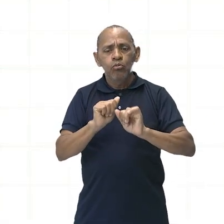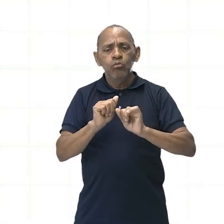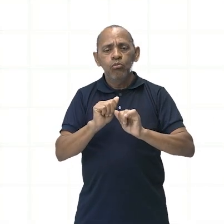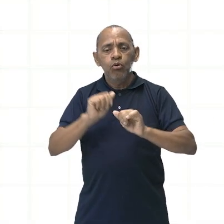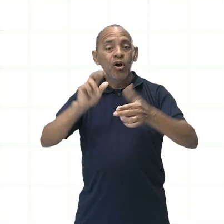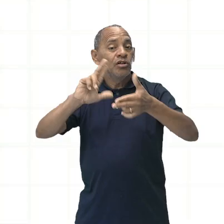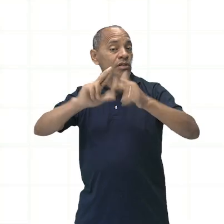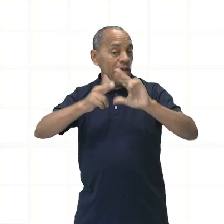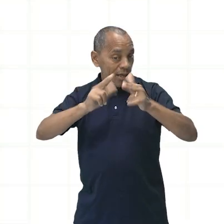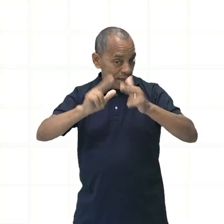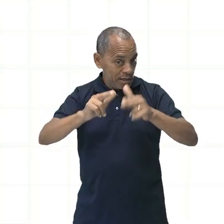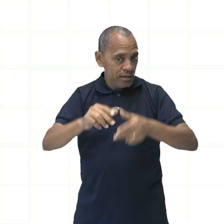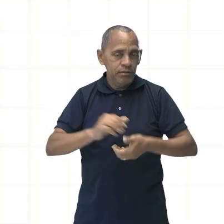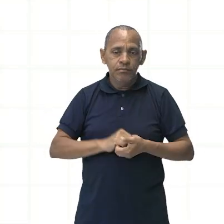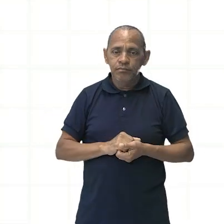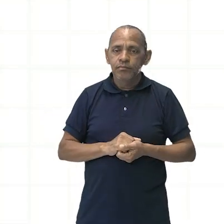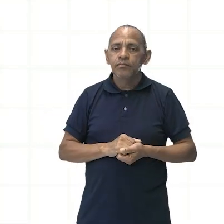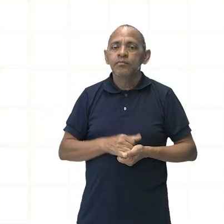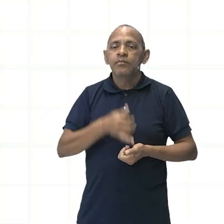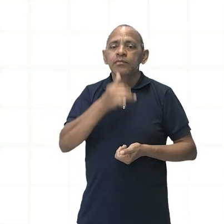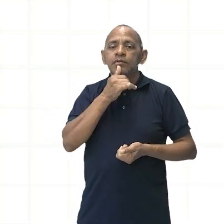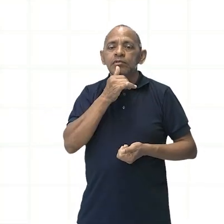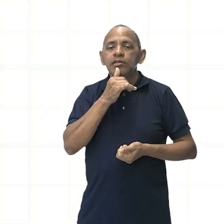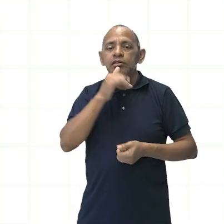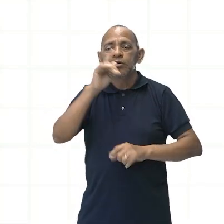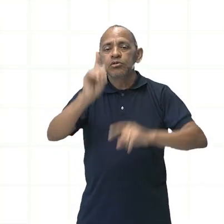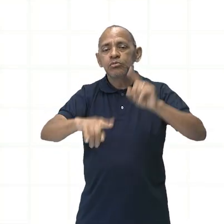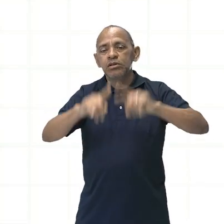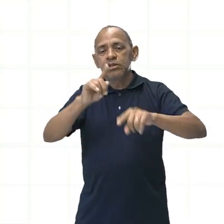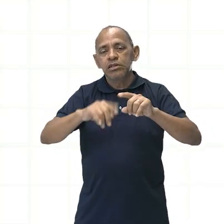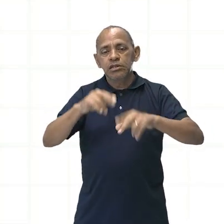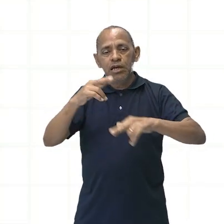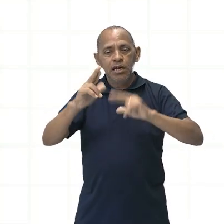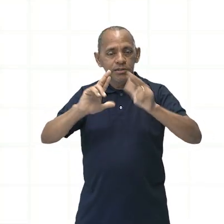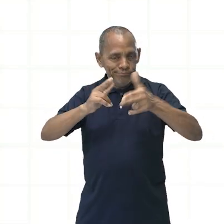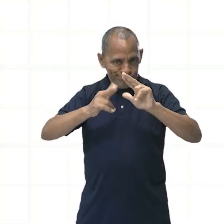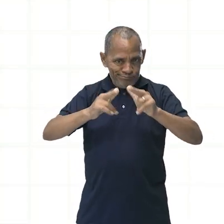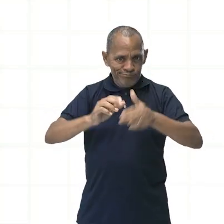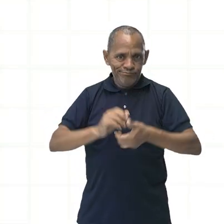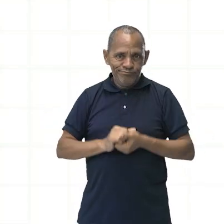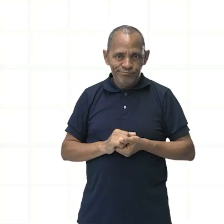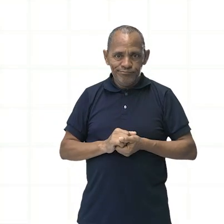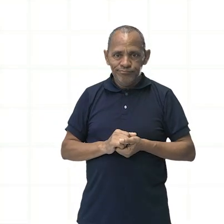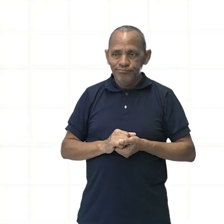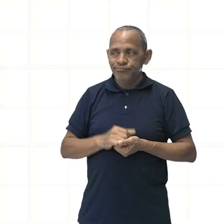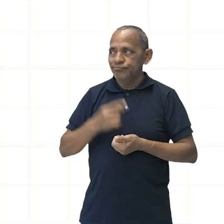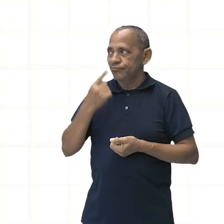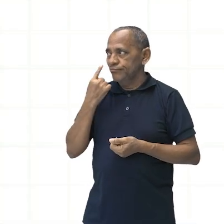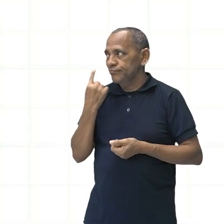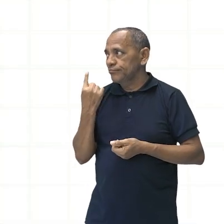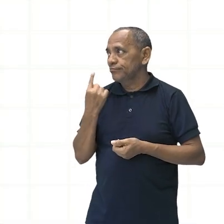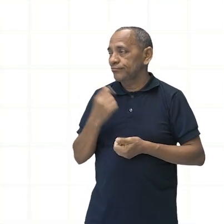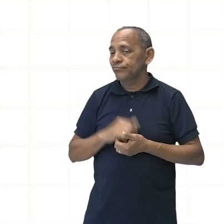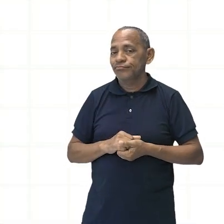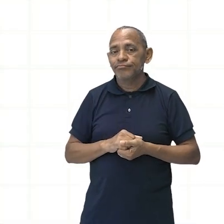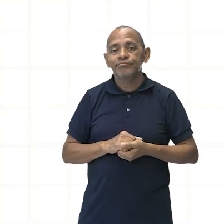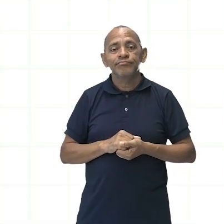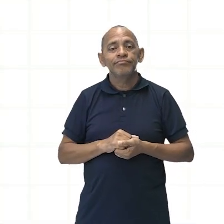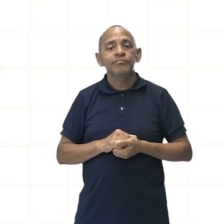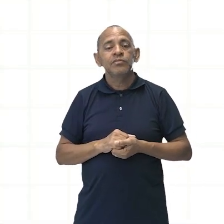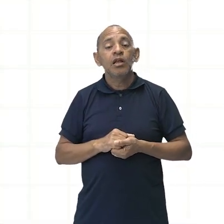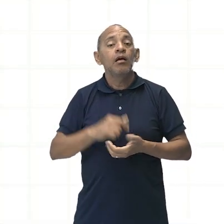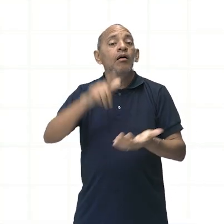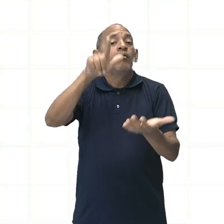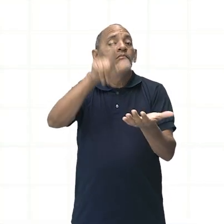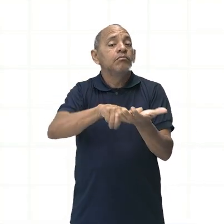ser reciclados. Então, exemplos de reciclagem aqui para vocês. Com relação